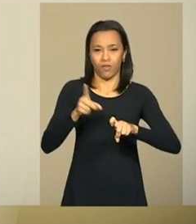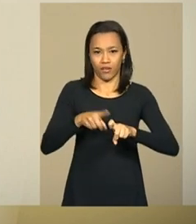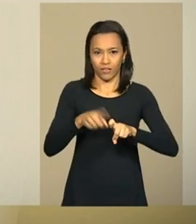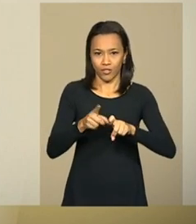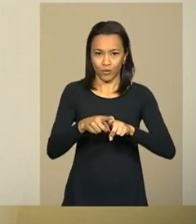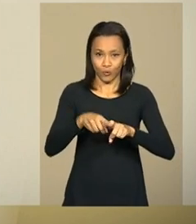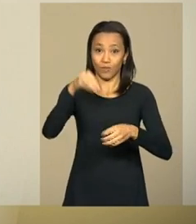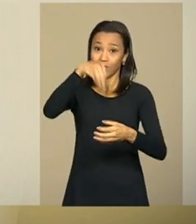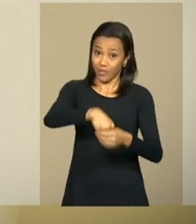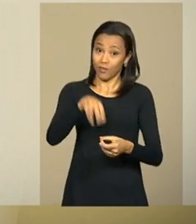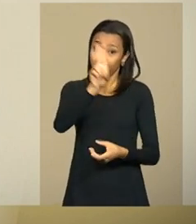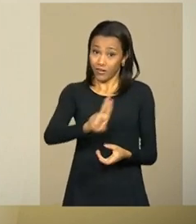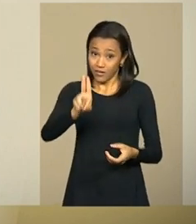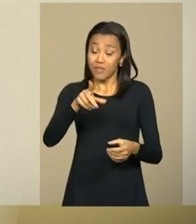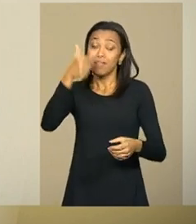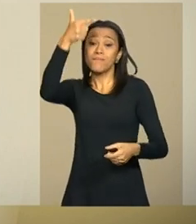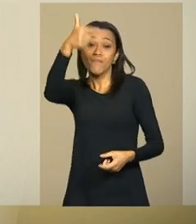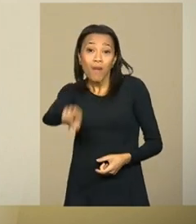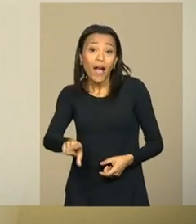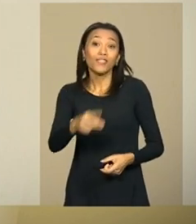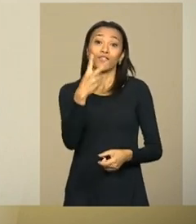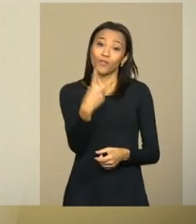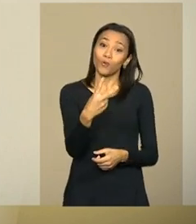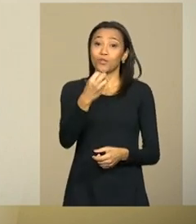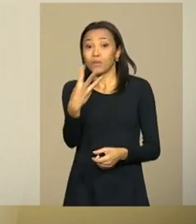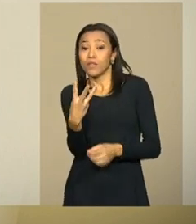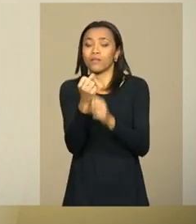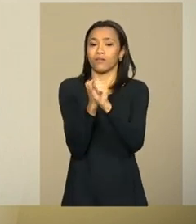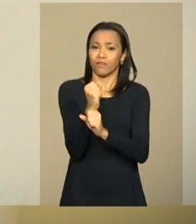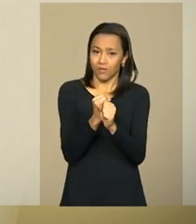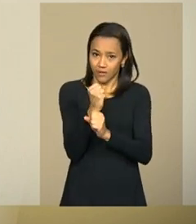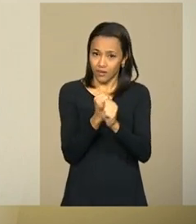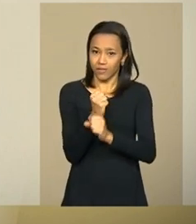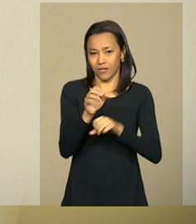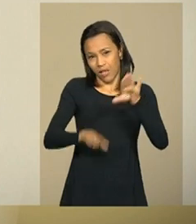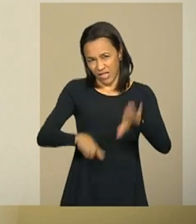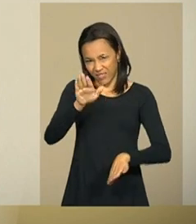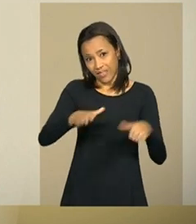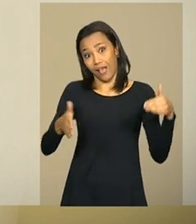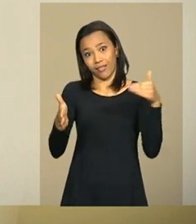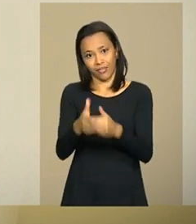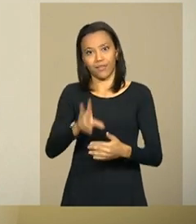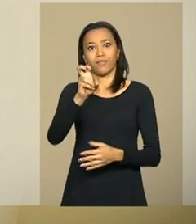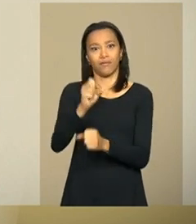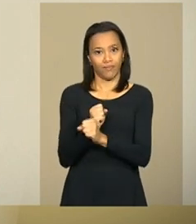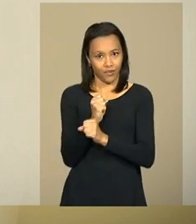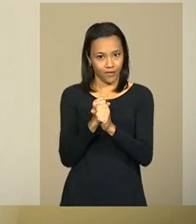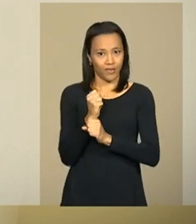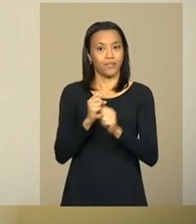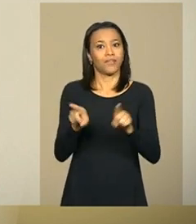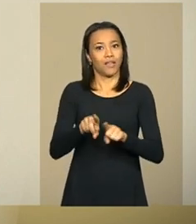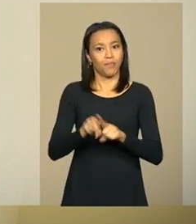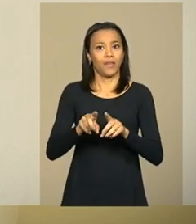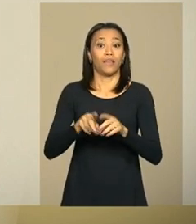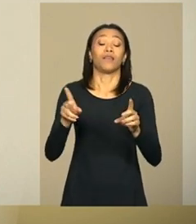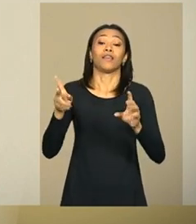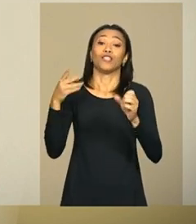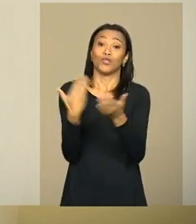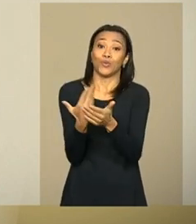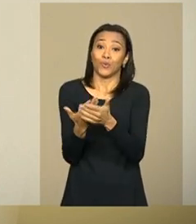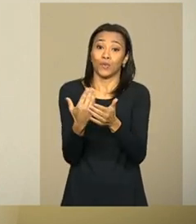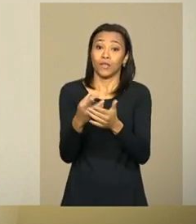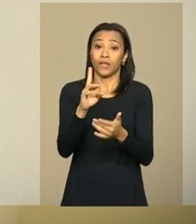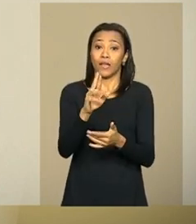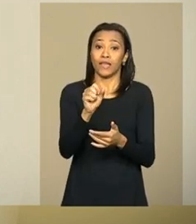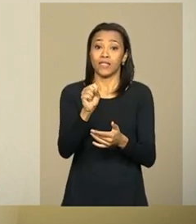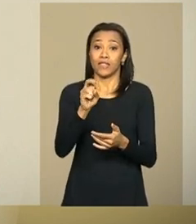na faculdade e mais outros 2 ou 3 anos às vezes até 5 anos de residência médica para ele